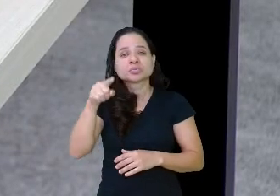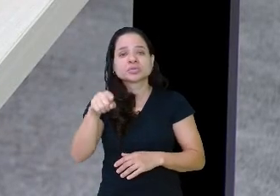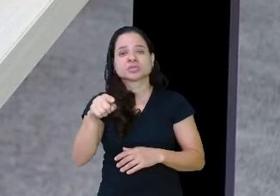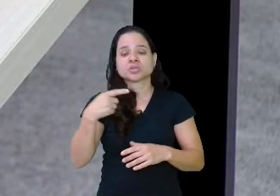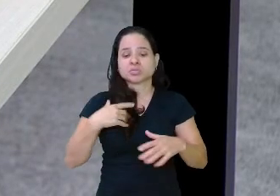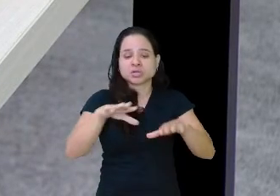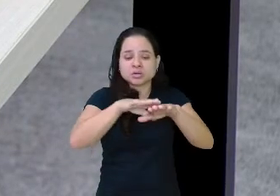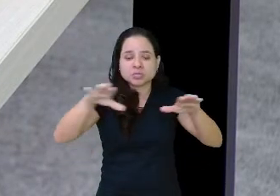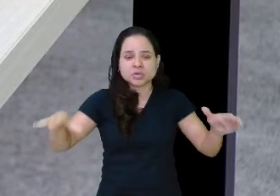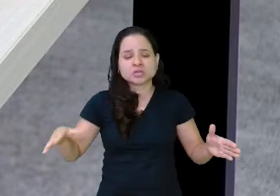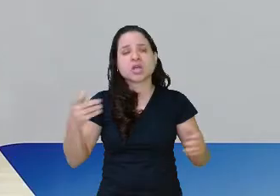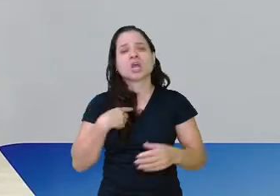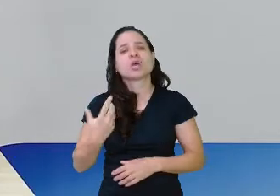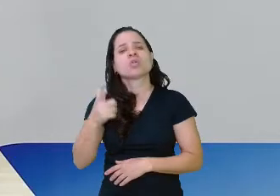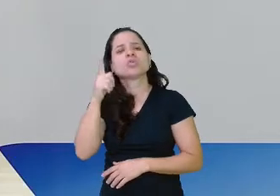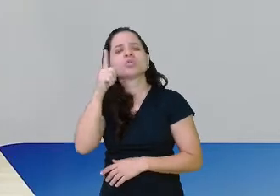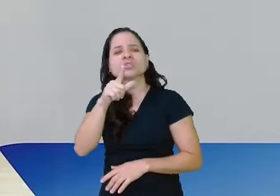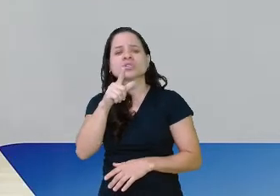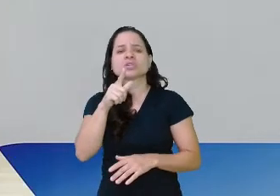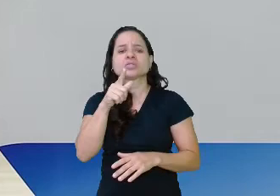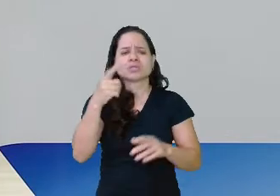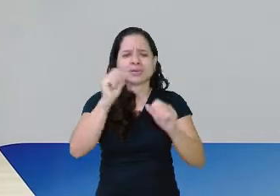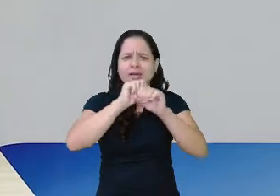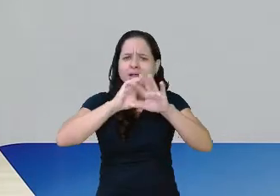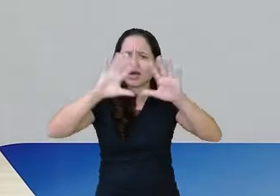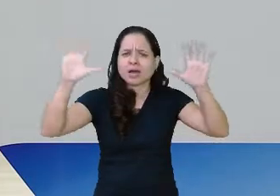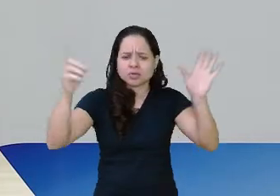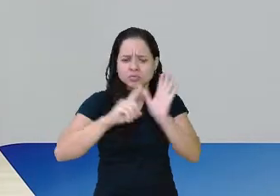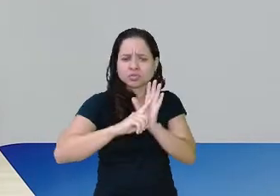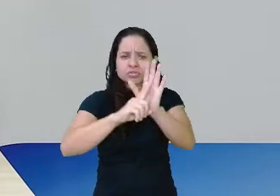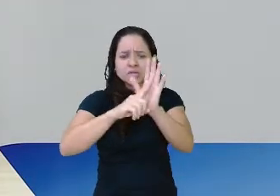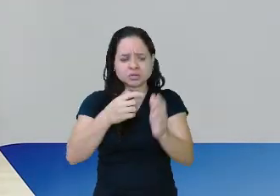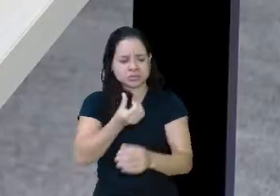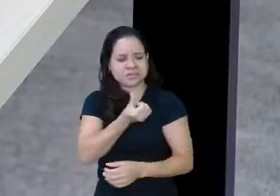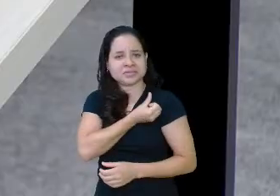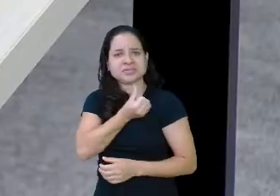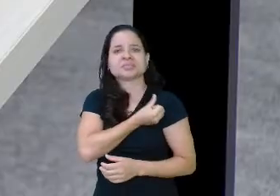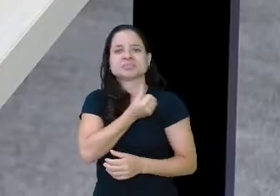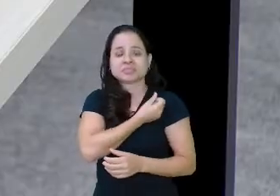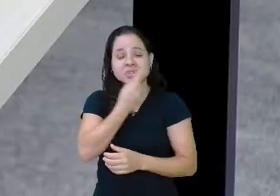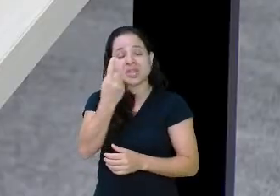mesa, eu consigo representar claramente esse número.